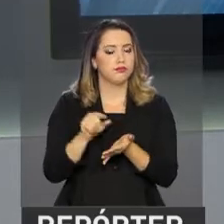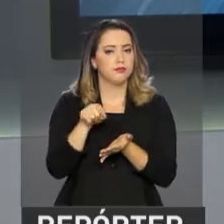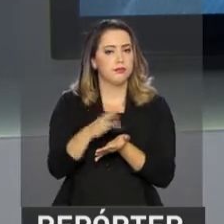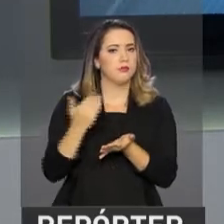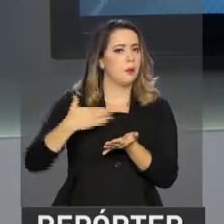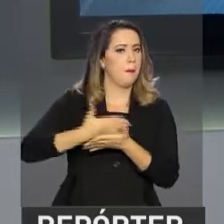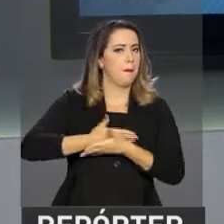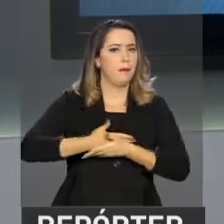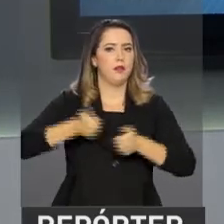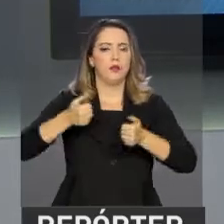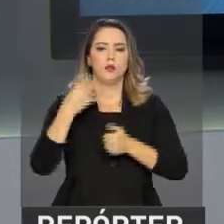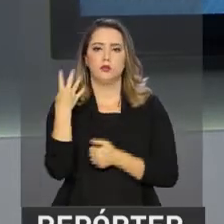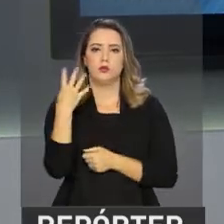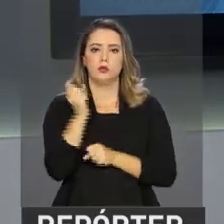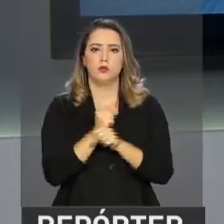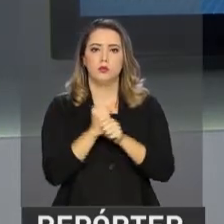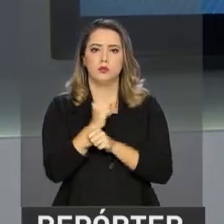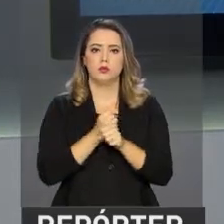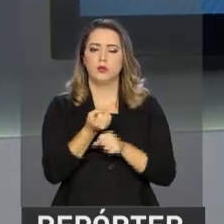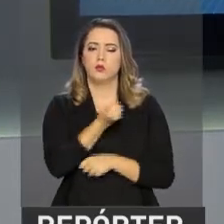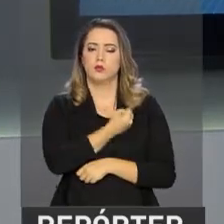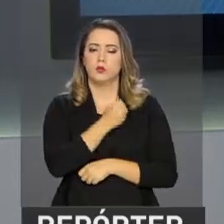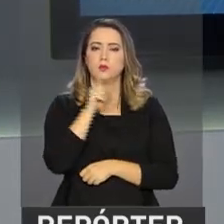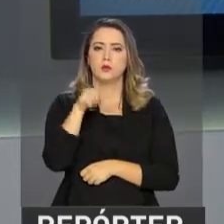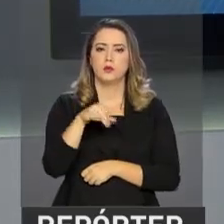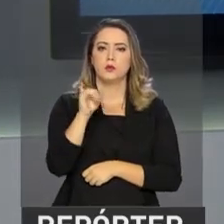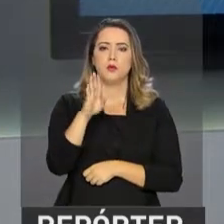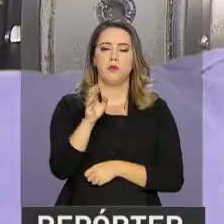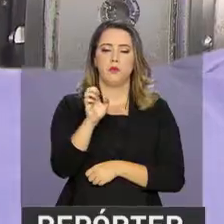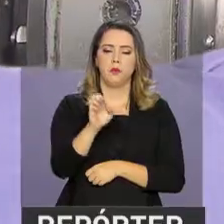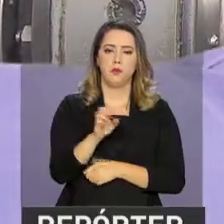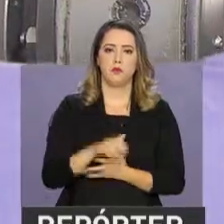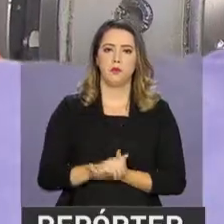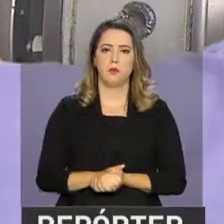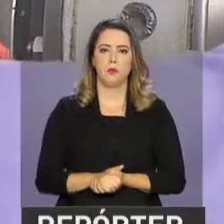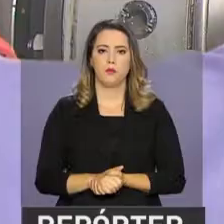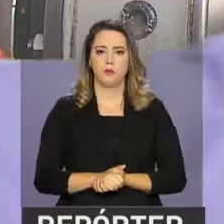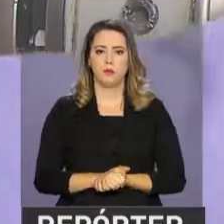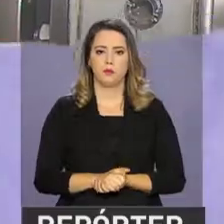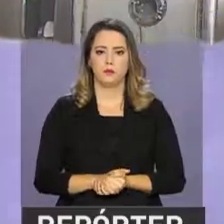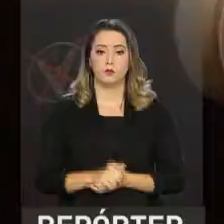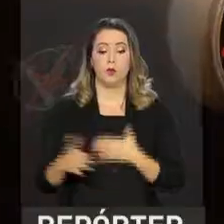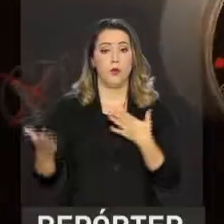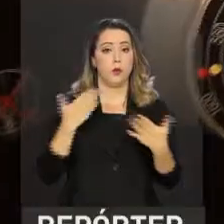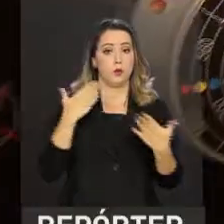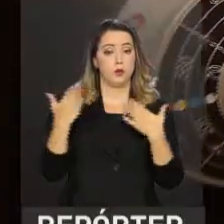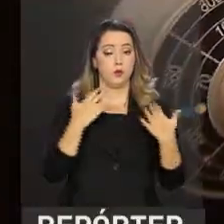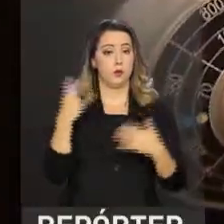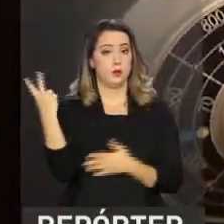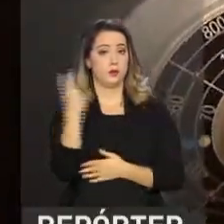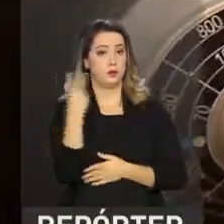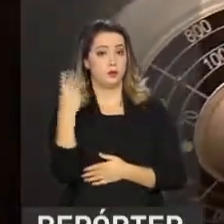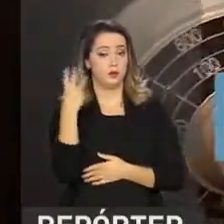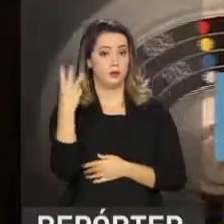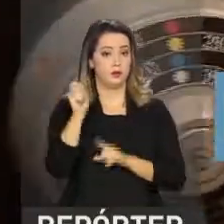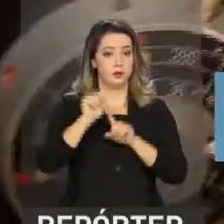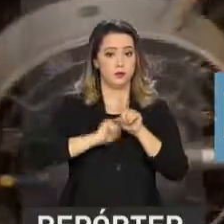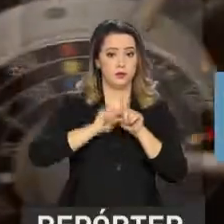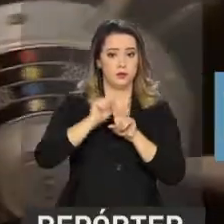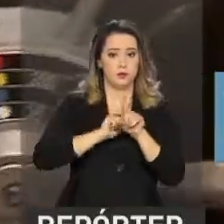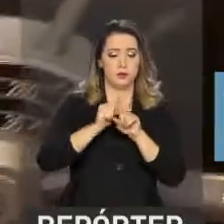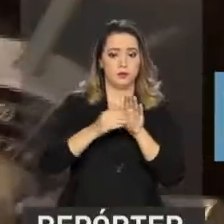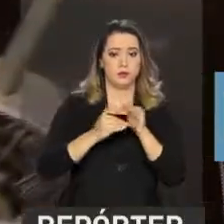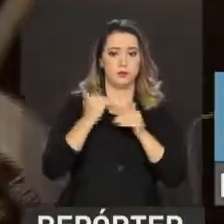em quatro anos os números são do ibge em comparação ao segundo trimestre houve crescimento